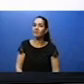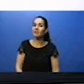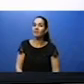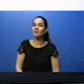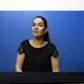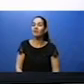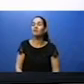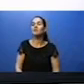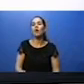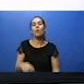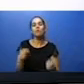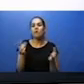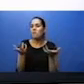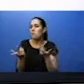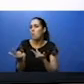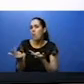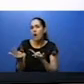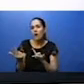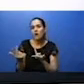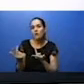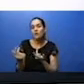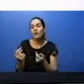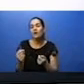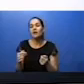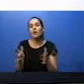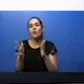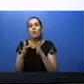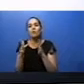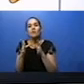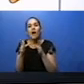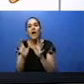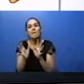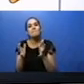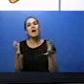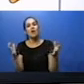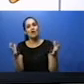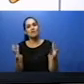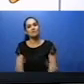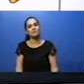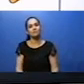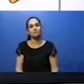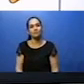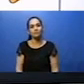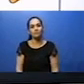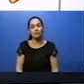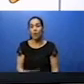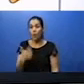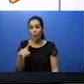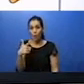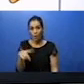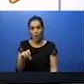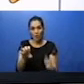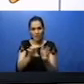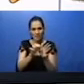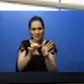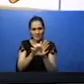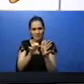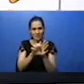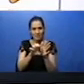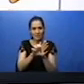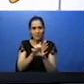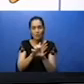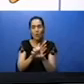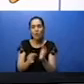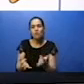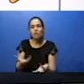tem um contato, uma superfície de contato maior. Aqui nesse outro exemplo, um exemplo da combustão,